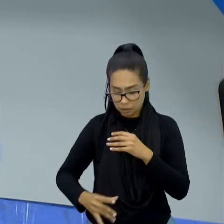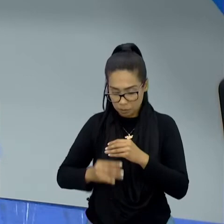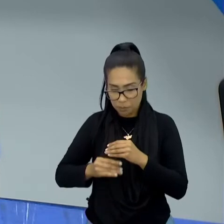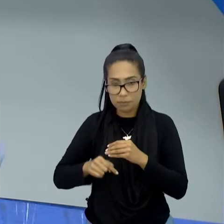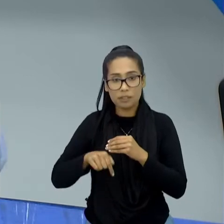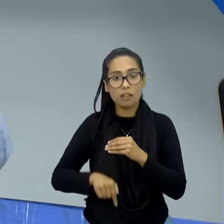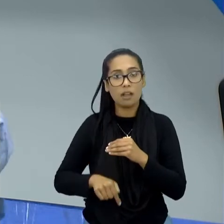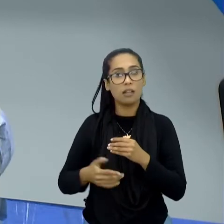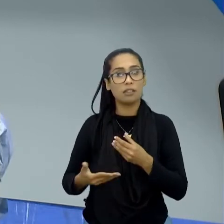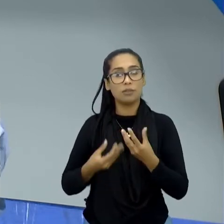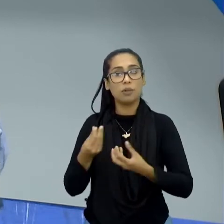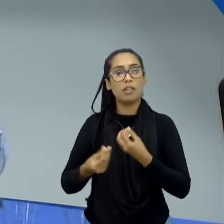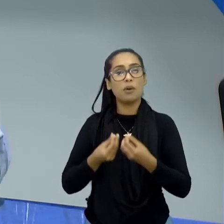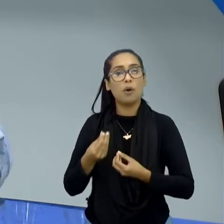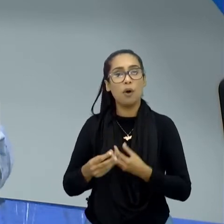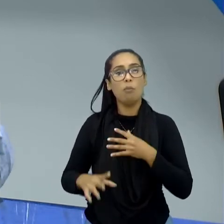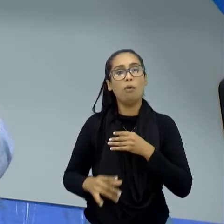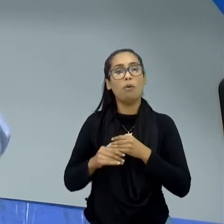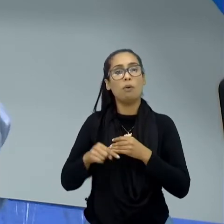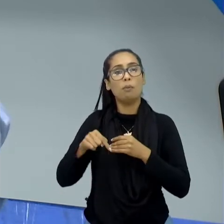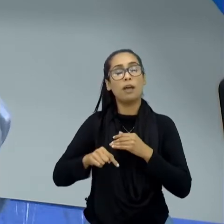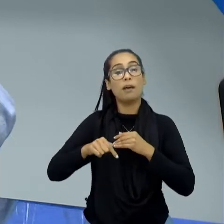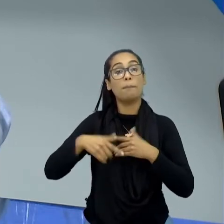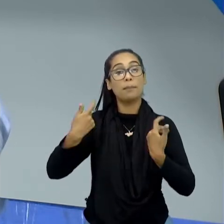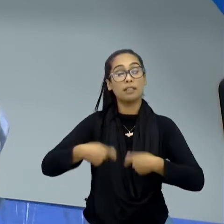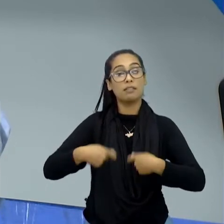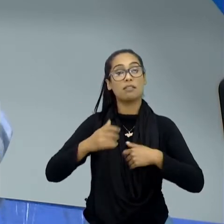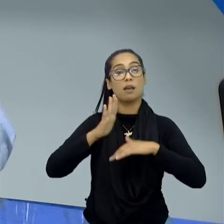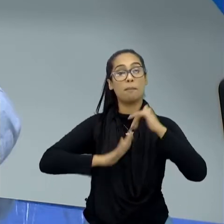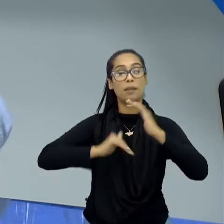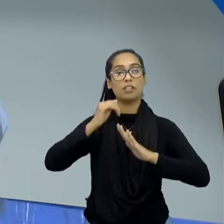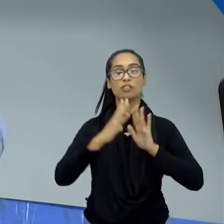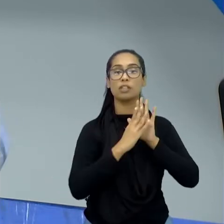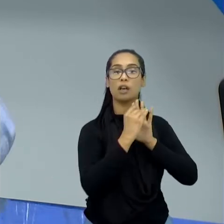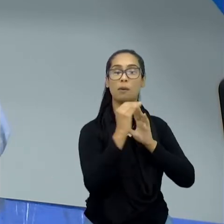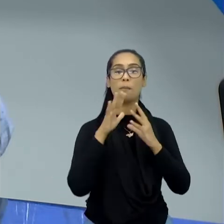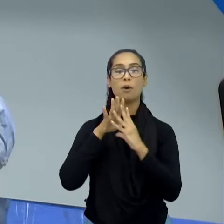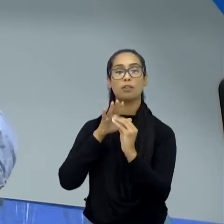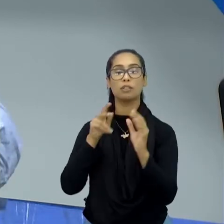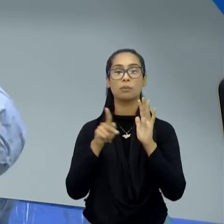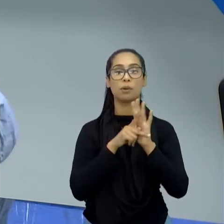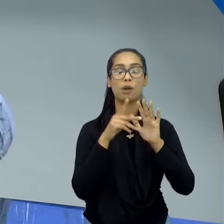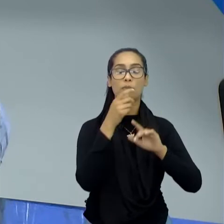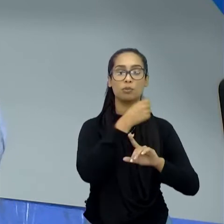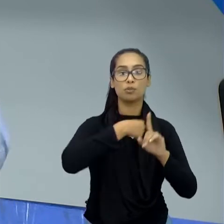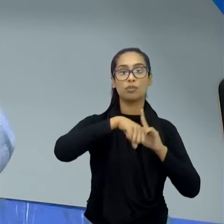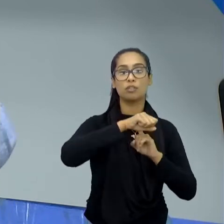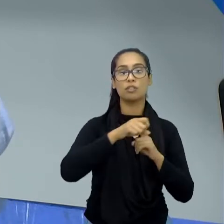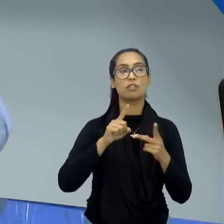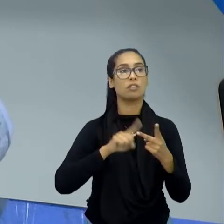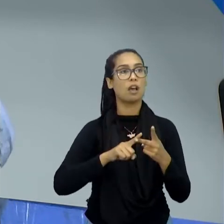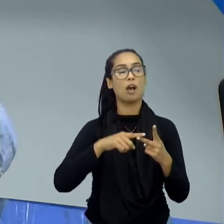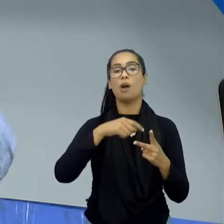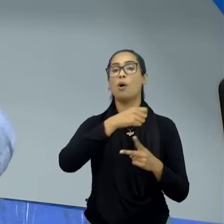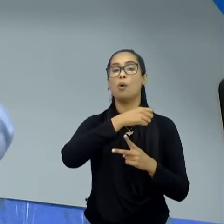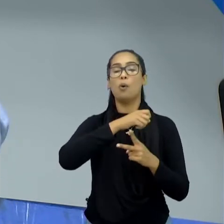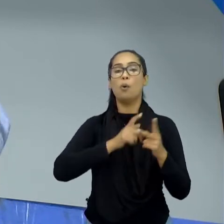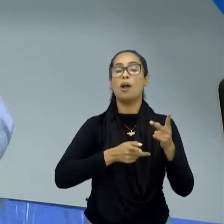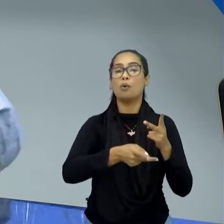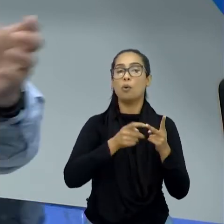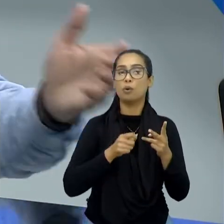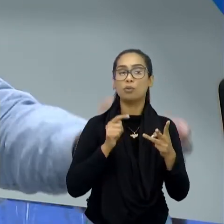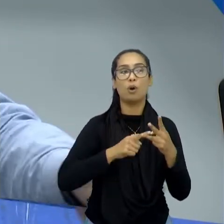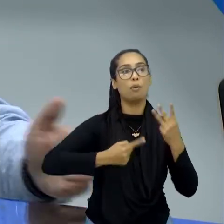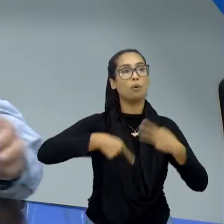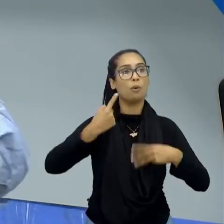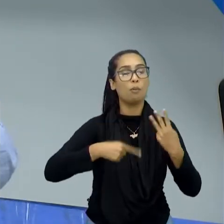ele consegue colocar em prática modelos sociais, econômicos, ideológicos, políticos,